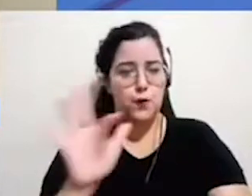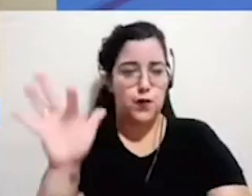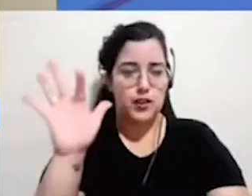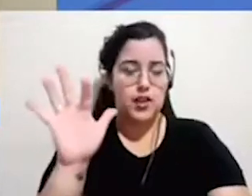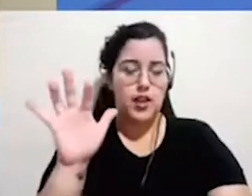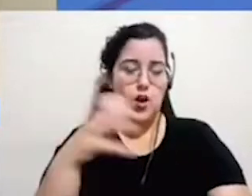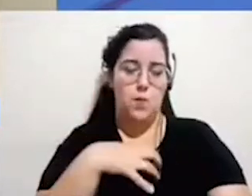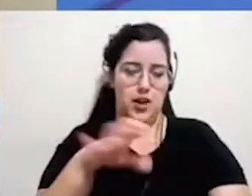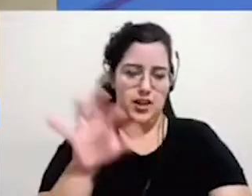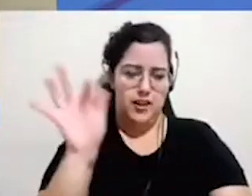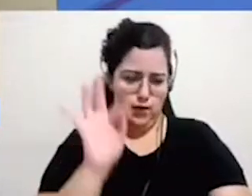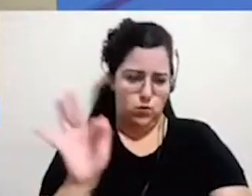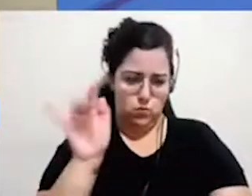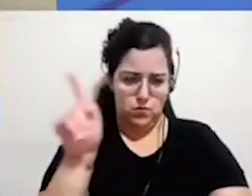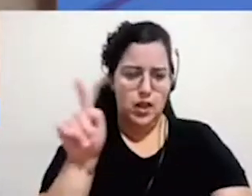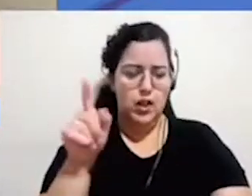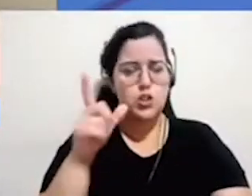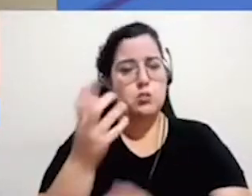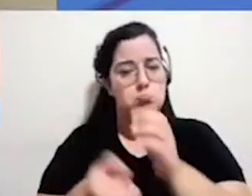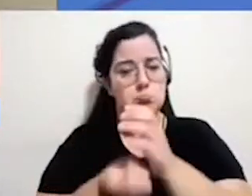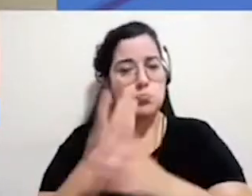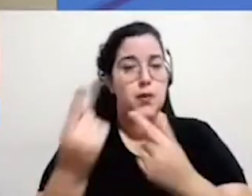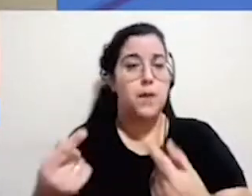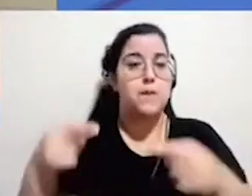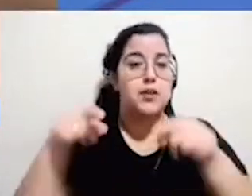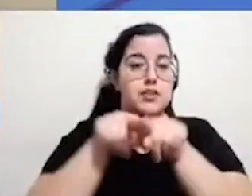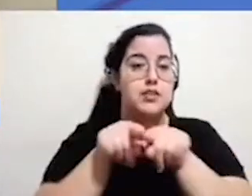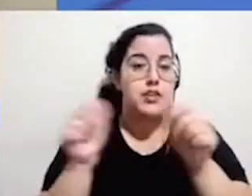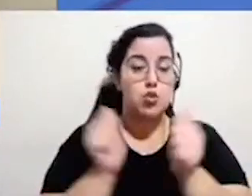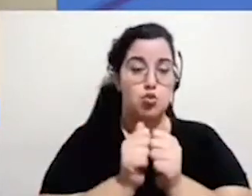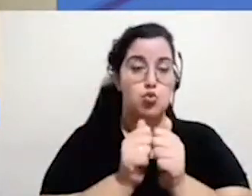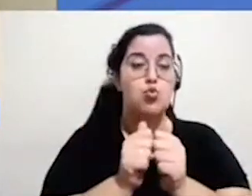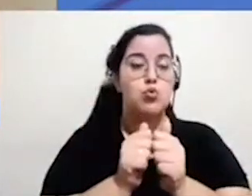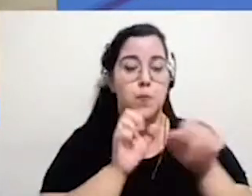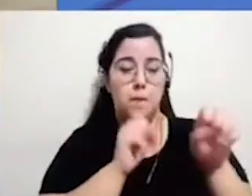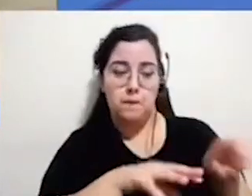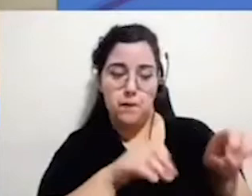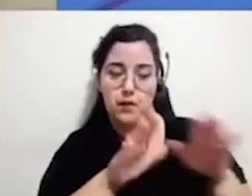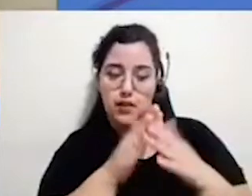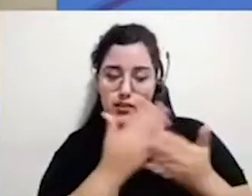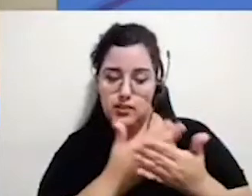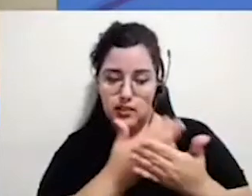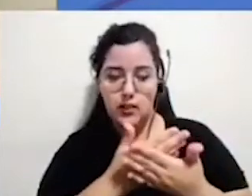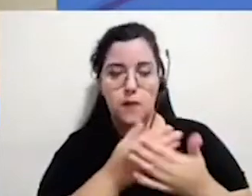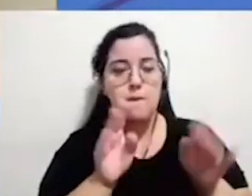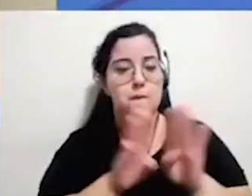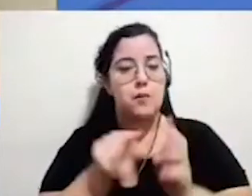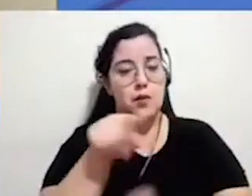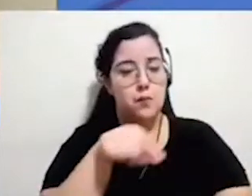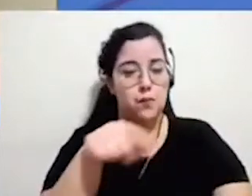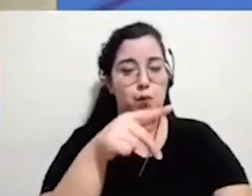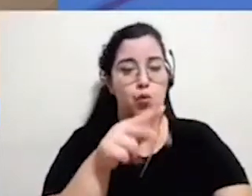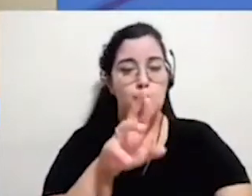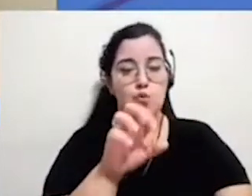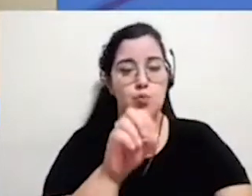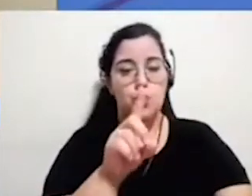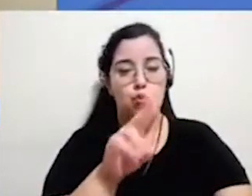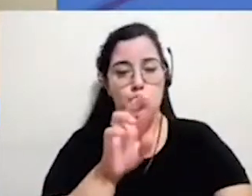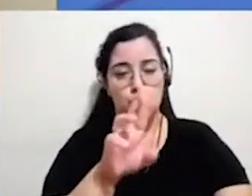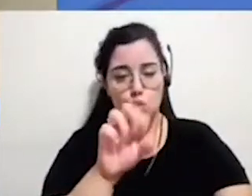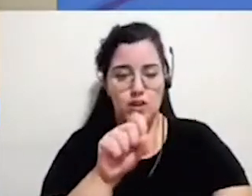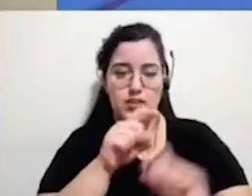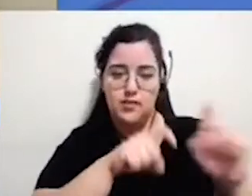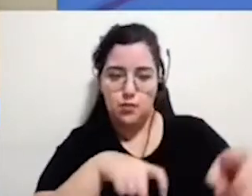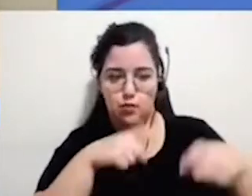uma sede lá, fez uma parceria junto com a Secretaria da Educação e os pequenos produtores, todos, para